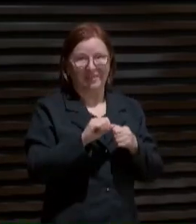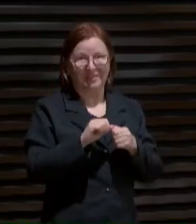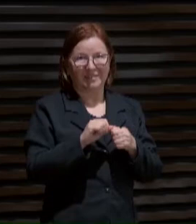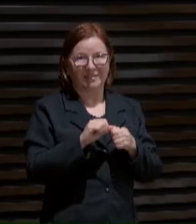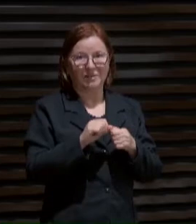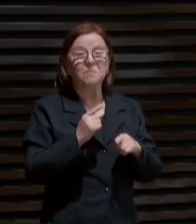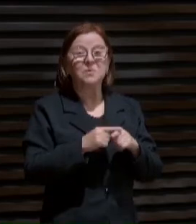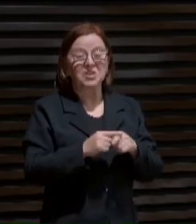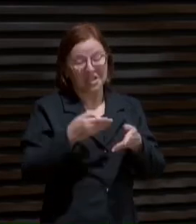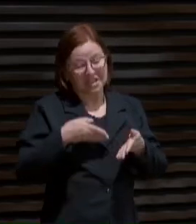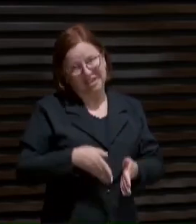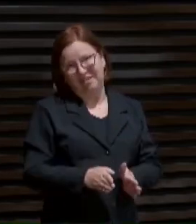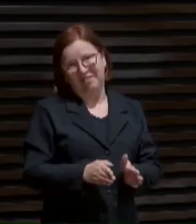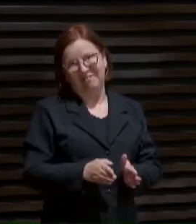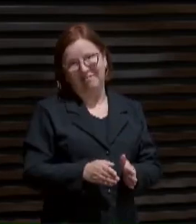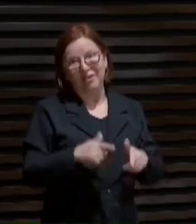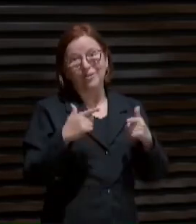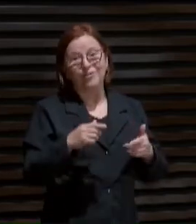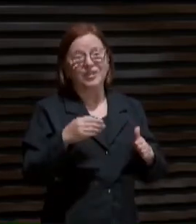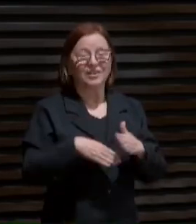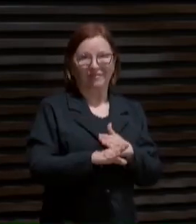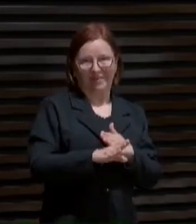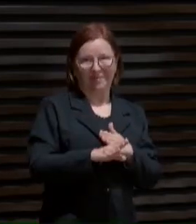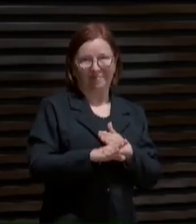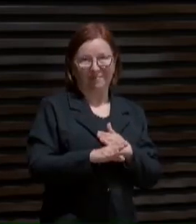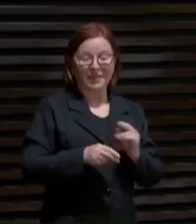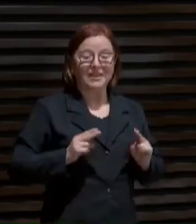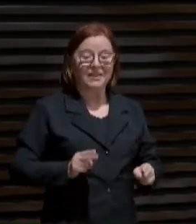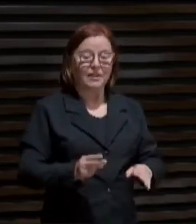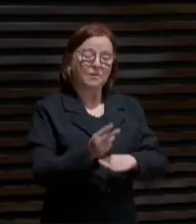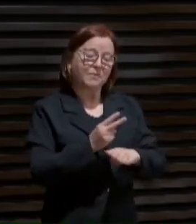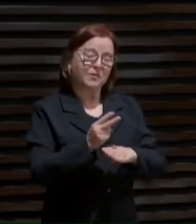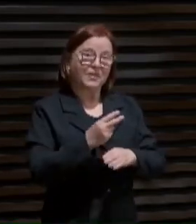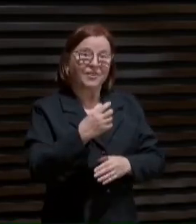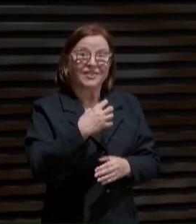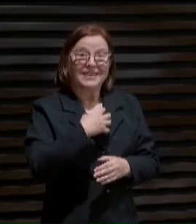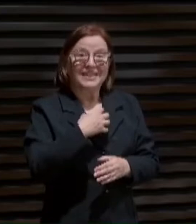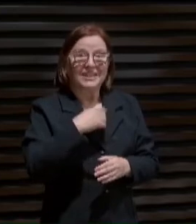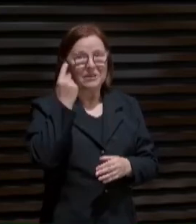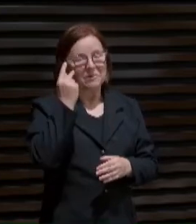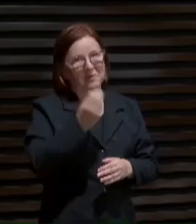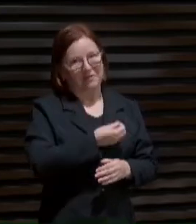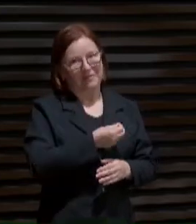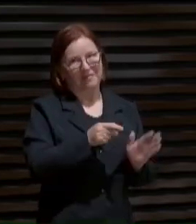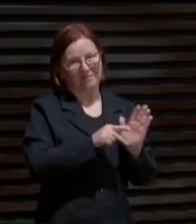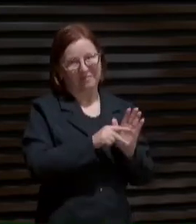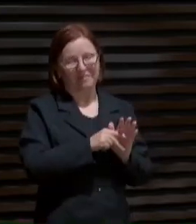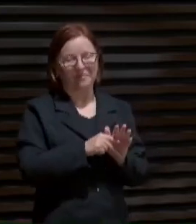está buscando de alguma maneira um sentido para a vida essa é a realidade de todos nós